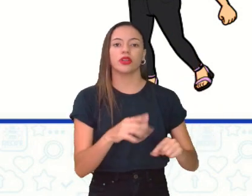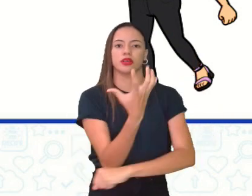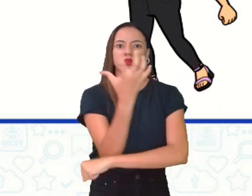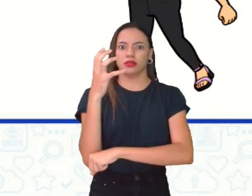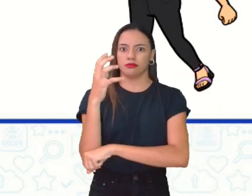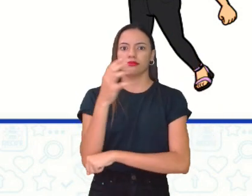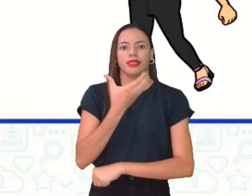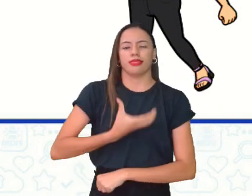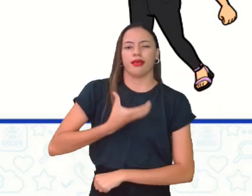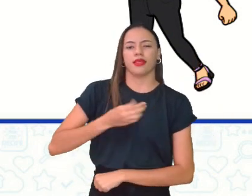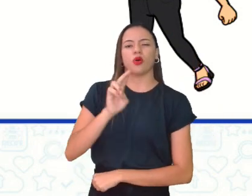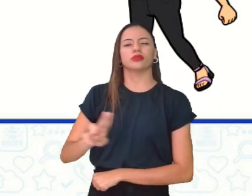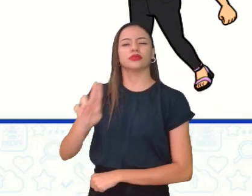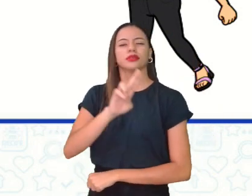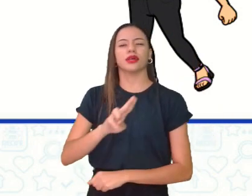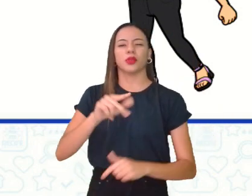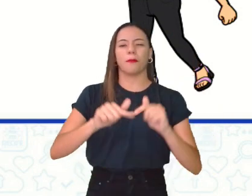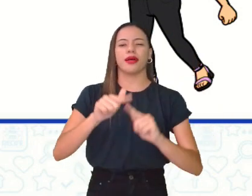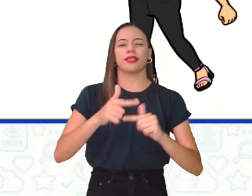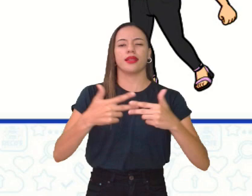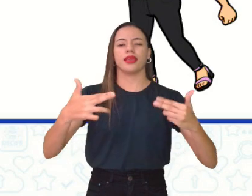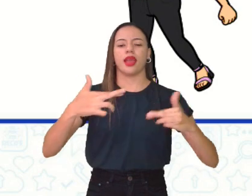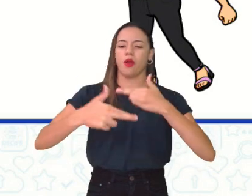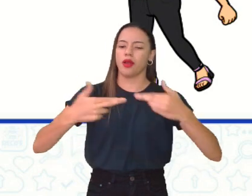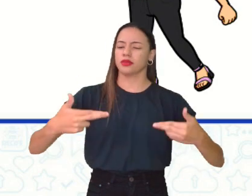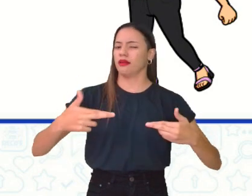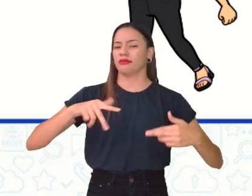Tem uma infinidade de materiais